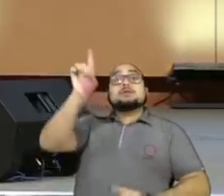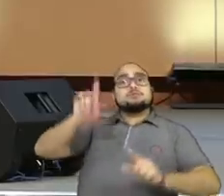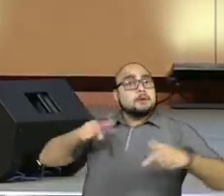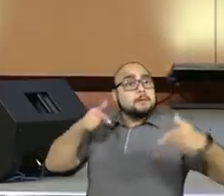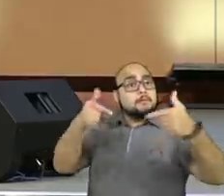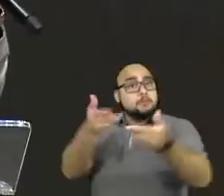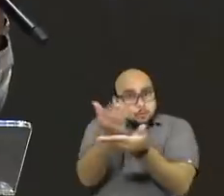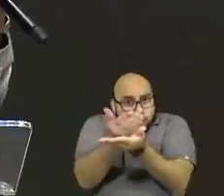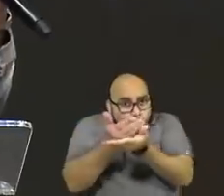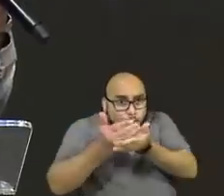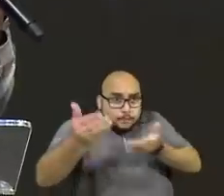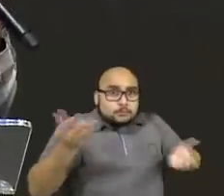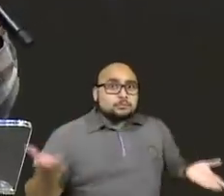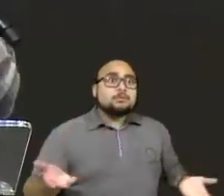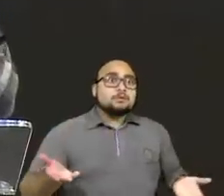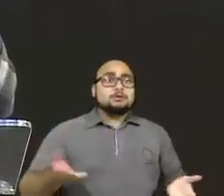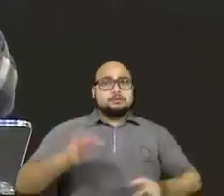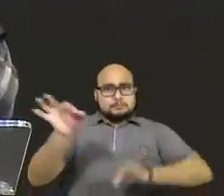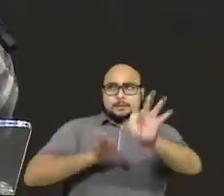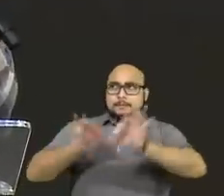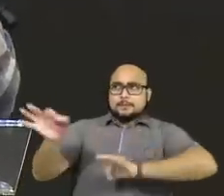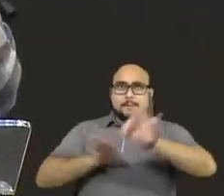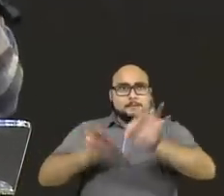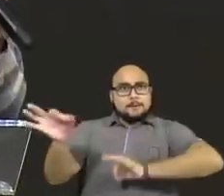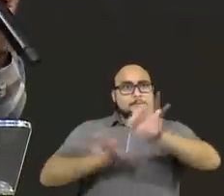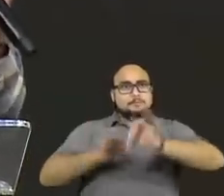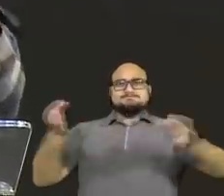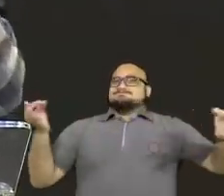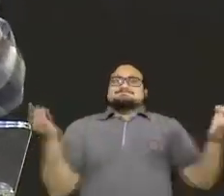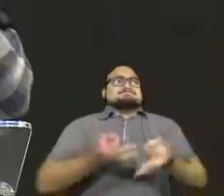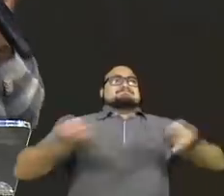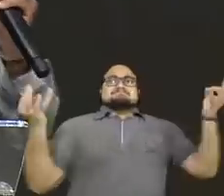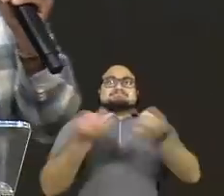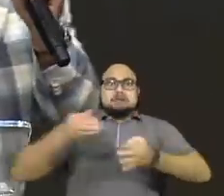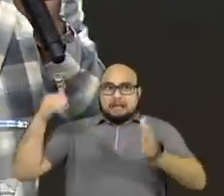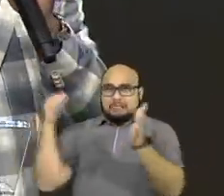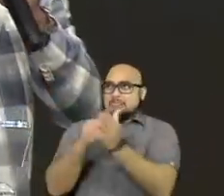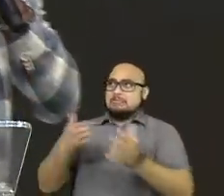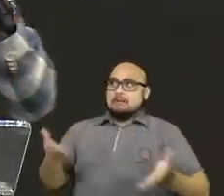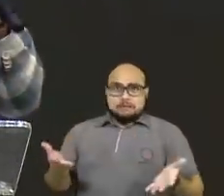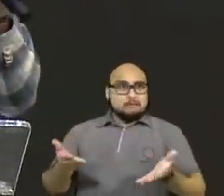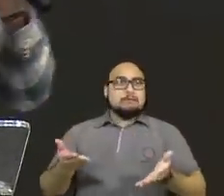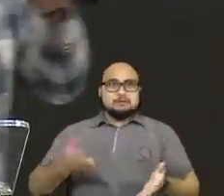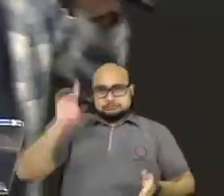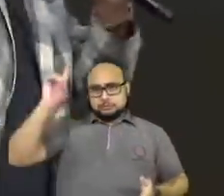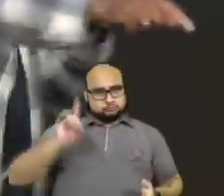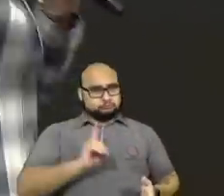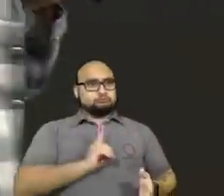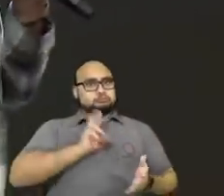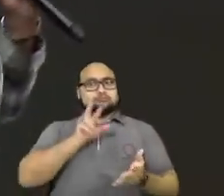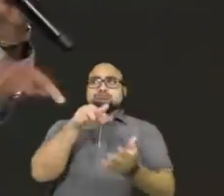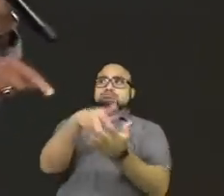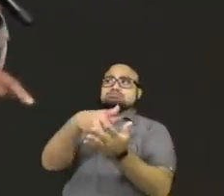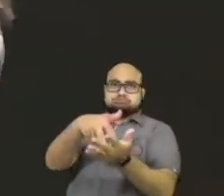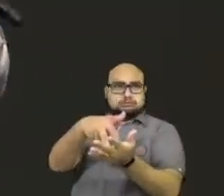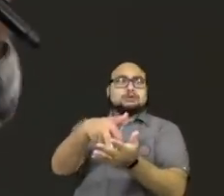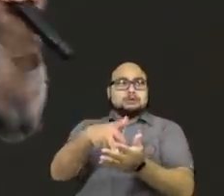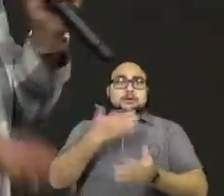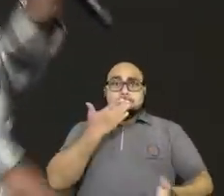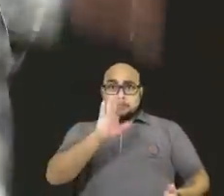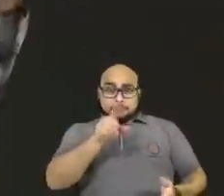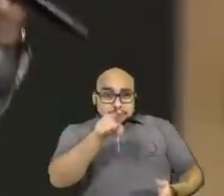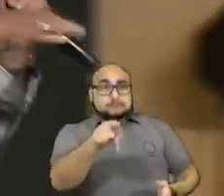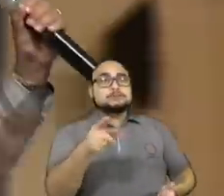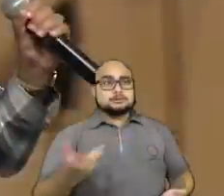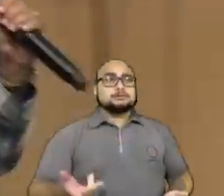obra aperfeiçoará até o dia de Cristo. O que Deus prometeu para você vai